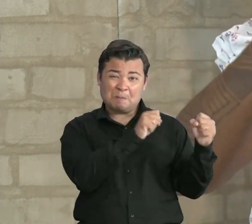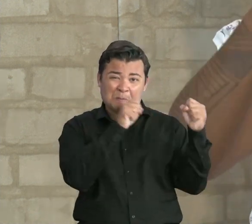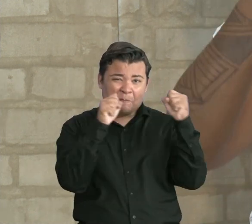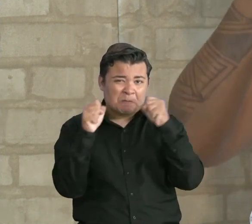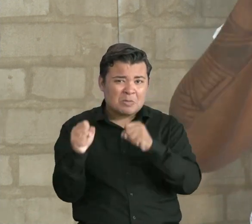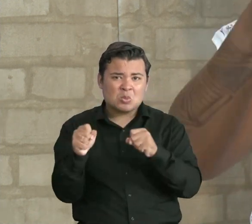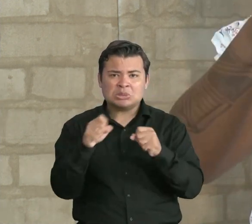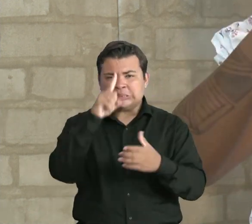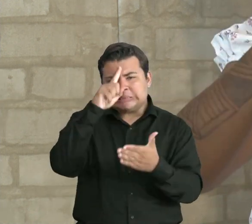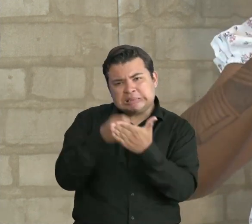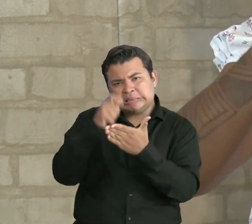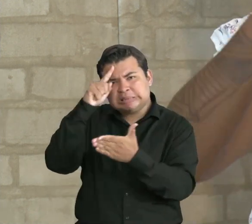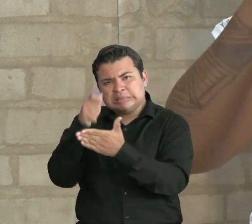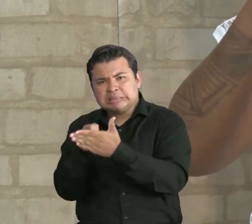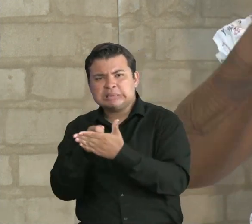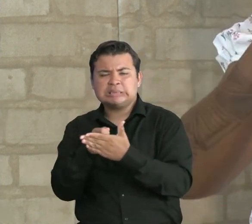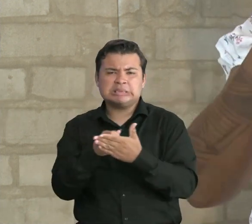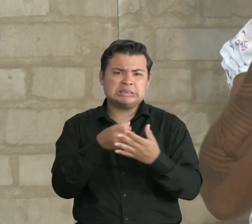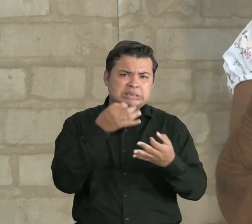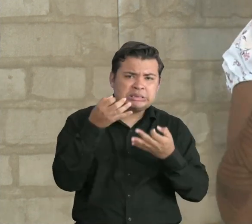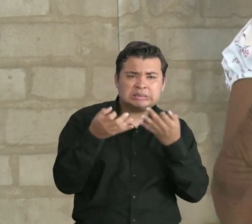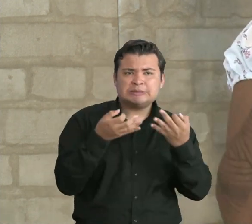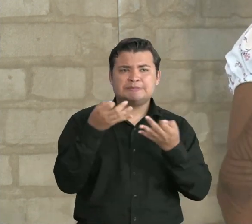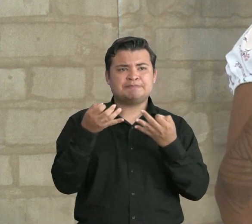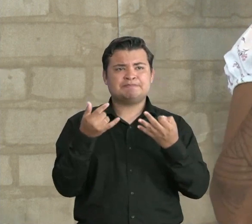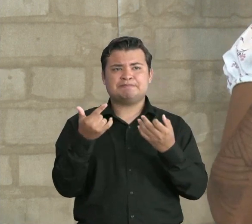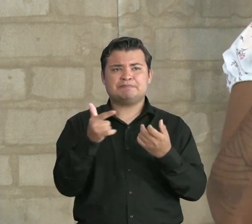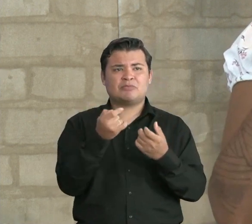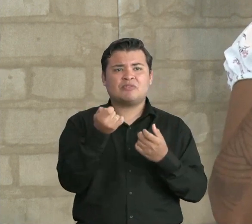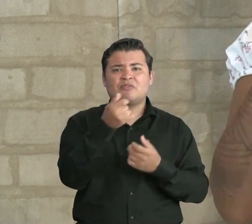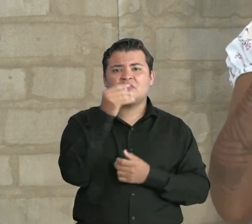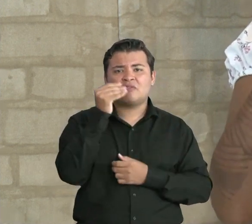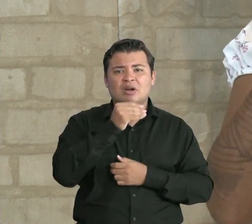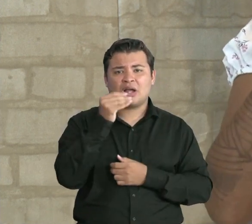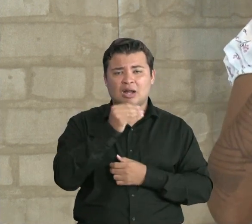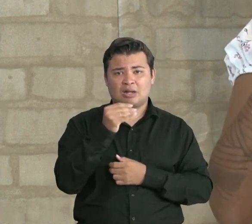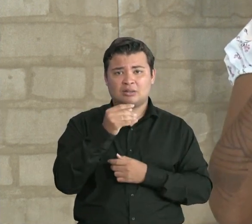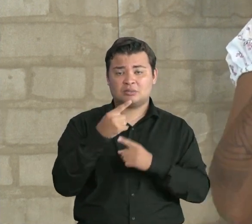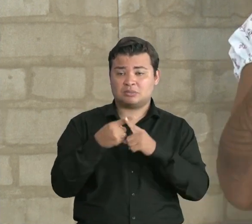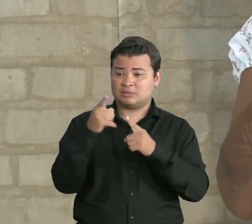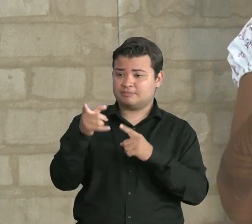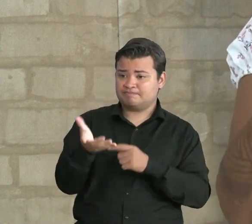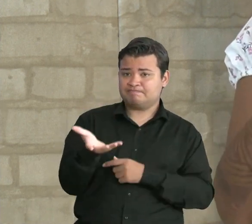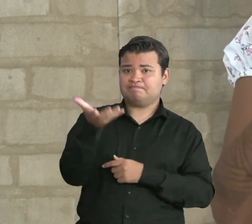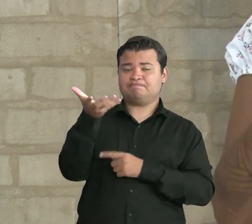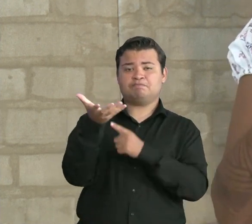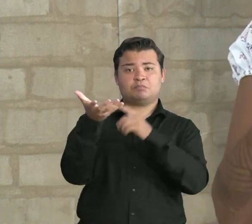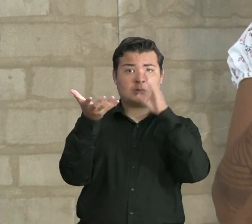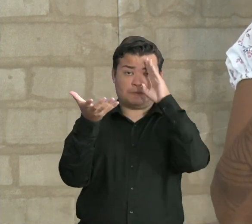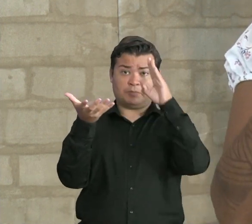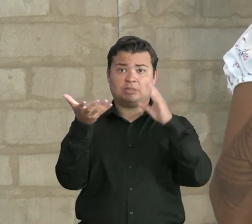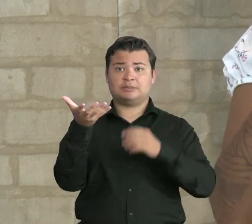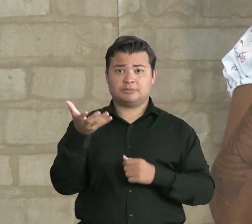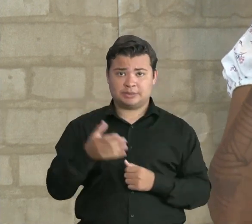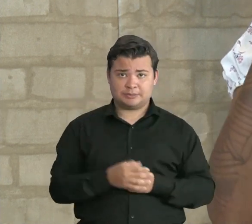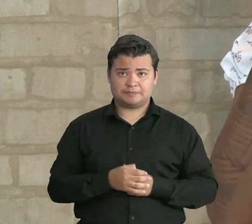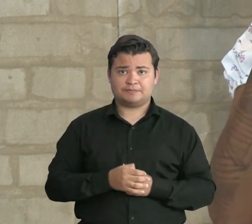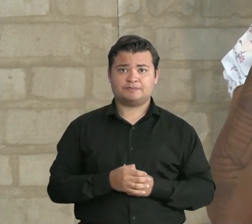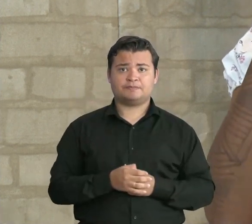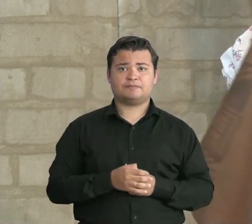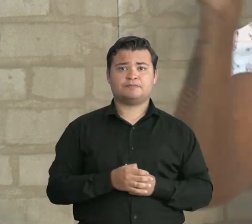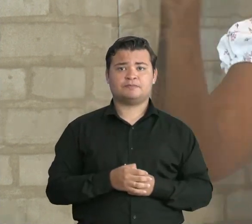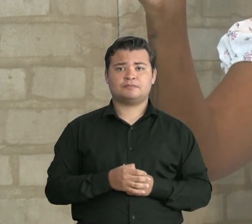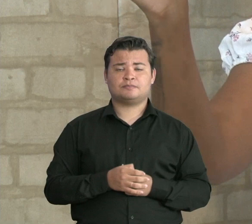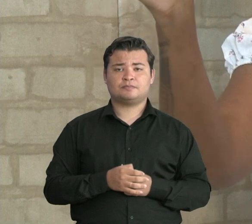de tomada de decisão, de poder, né, de um centro de qualificação